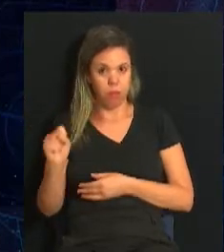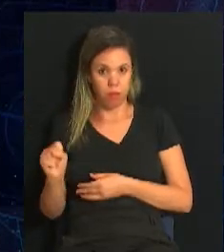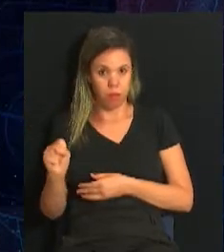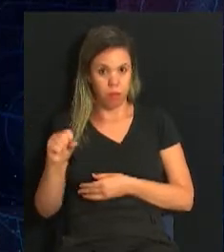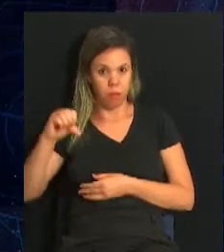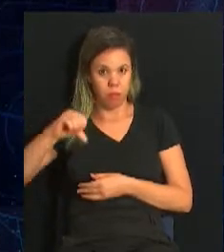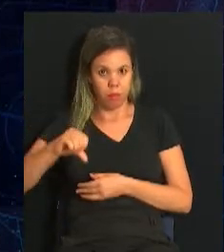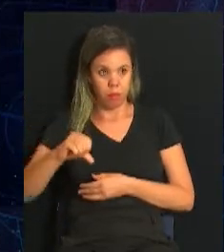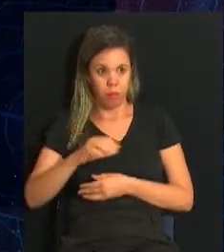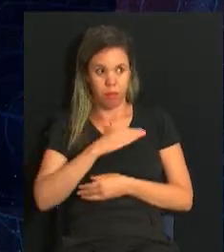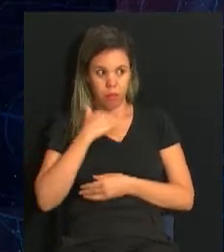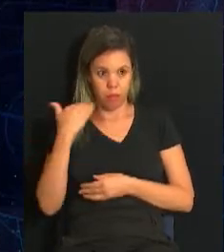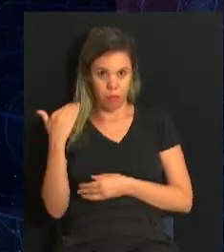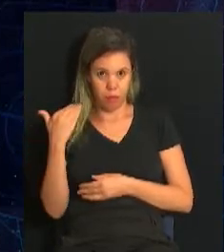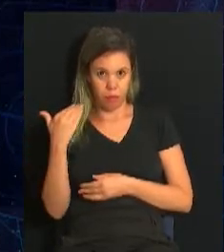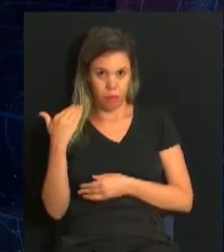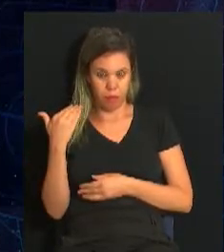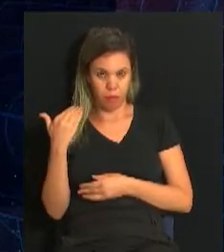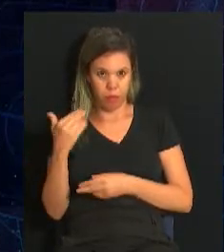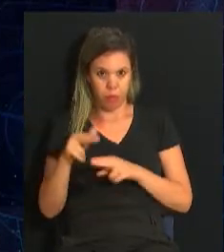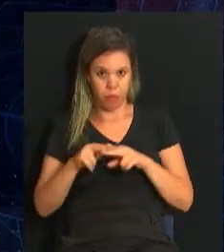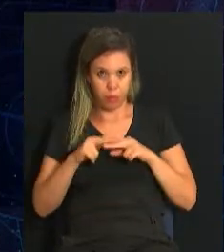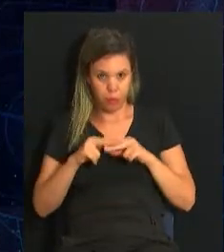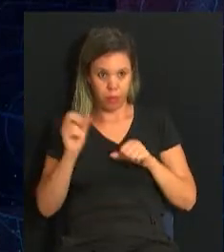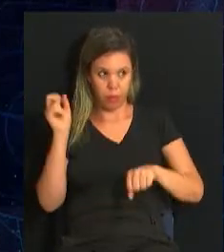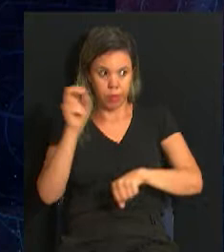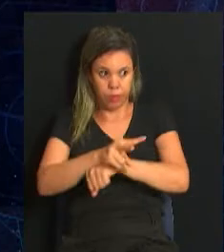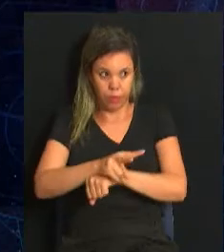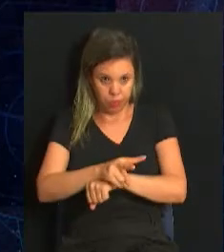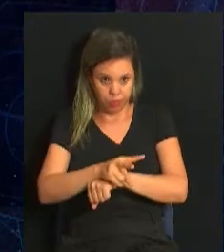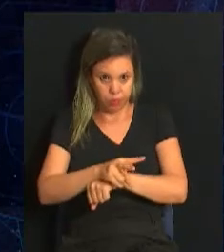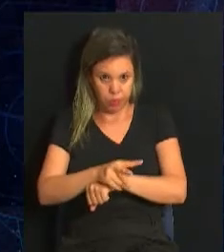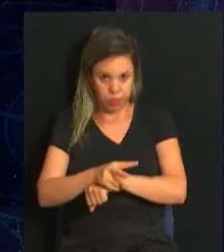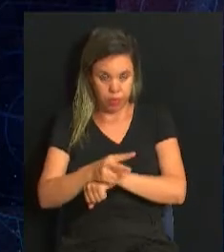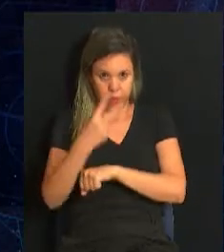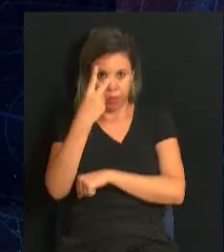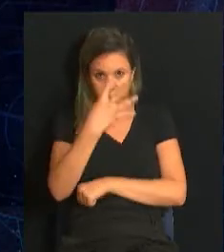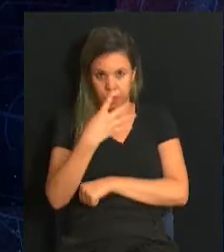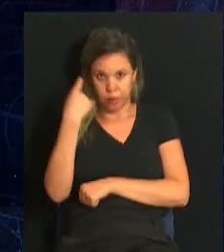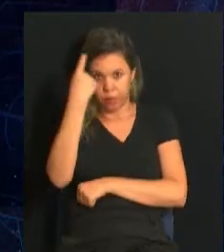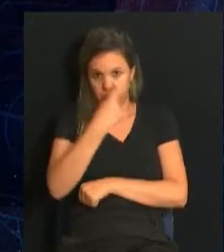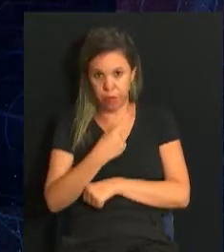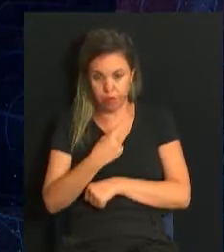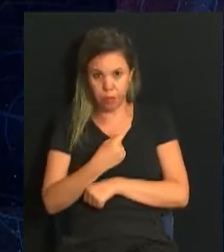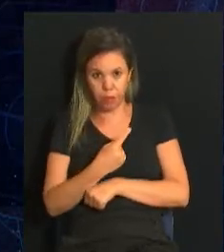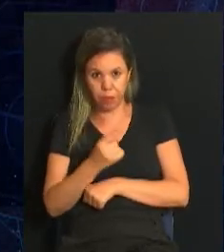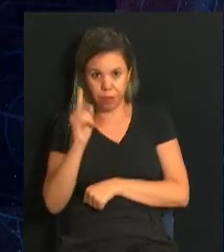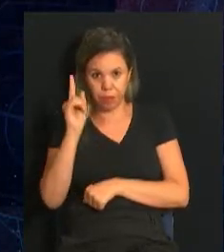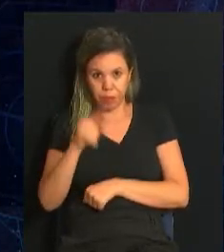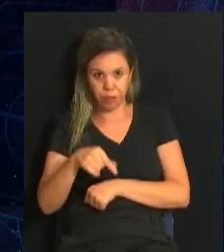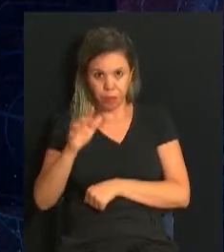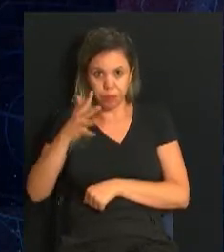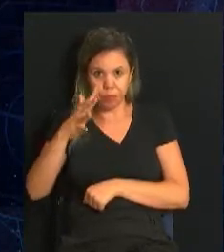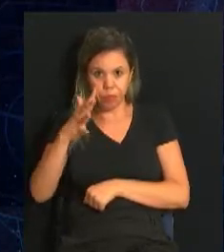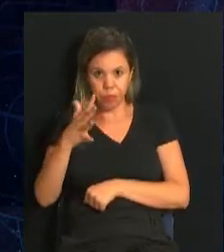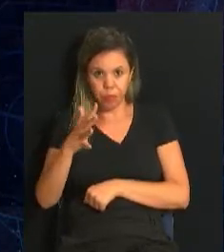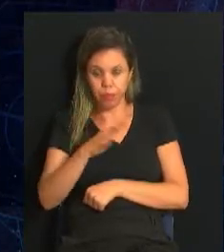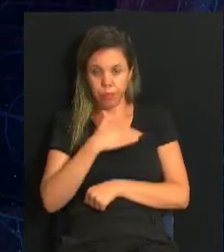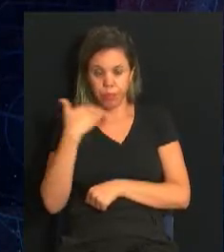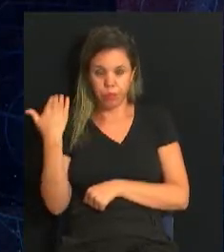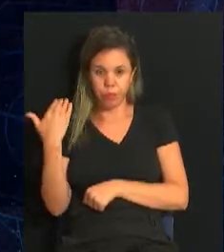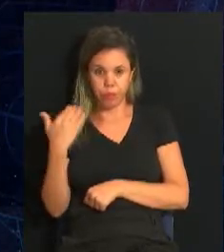1189 mortes por conta do vírus isso nas últimas 24 horas com isso a média móvel de